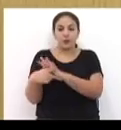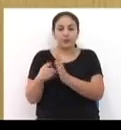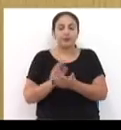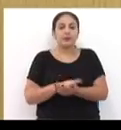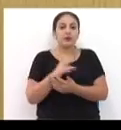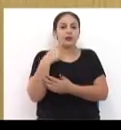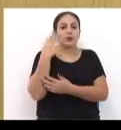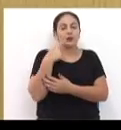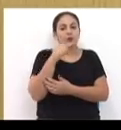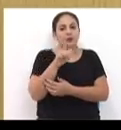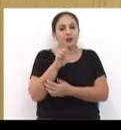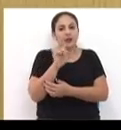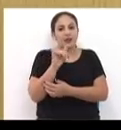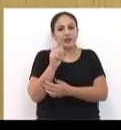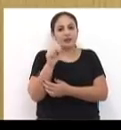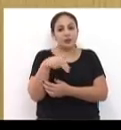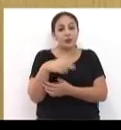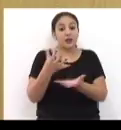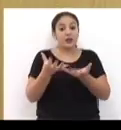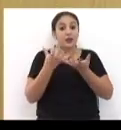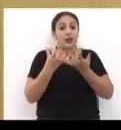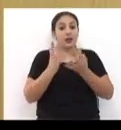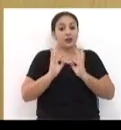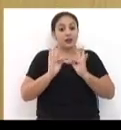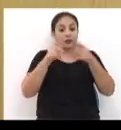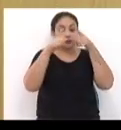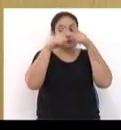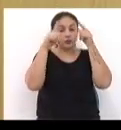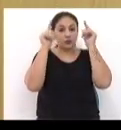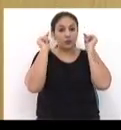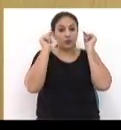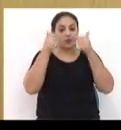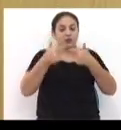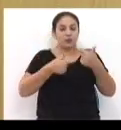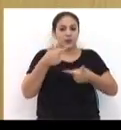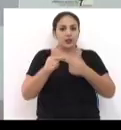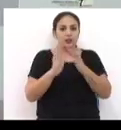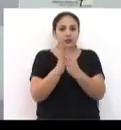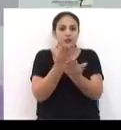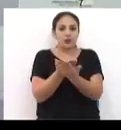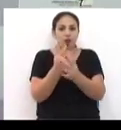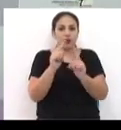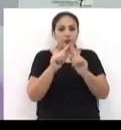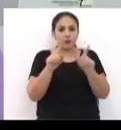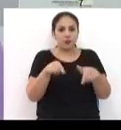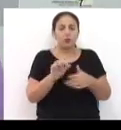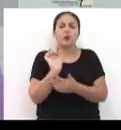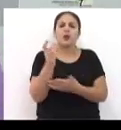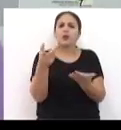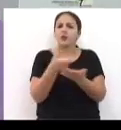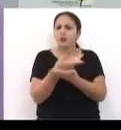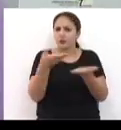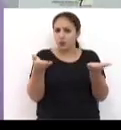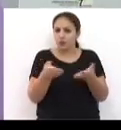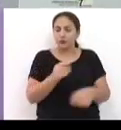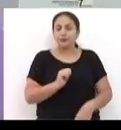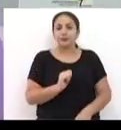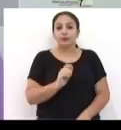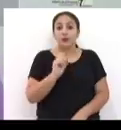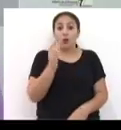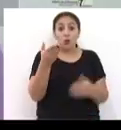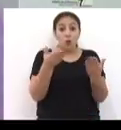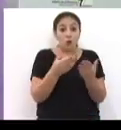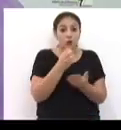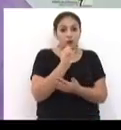Gleison Consalter quer técnicos de enfermagem atuando em escolas públicas. O que acontece hoje? Hoje, se